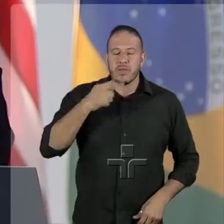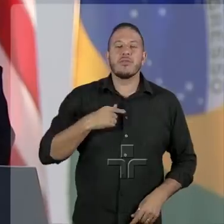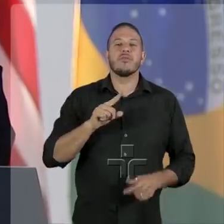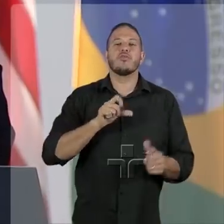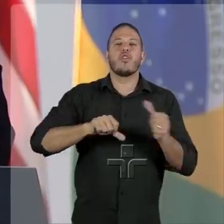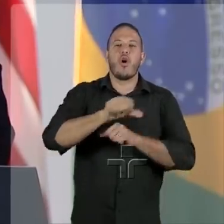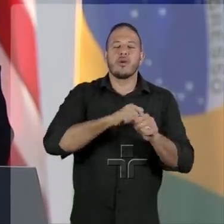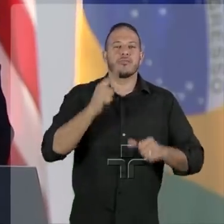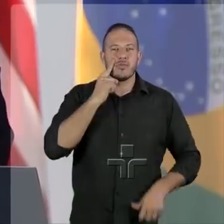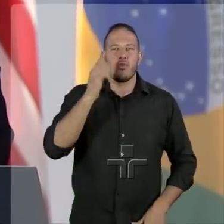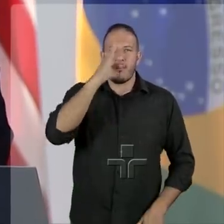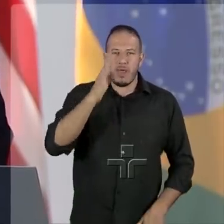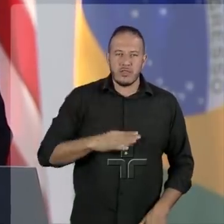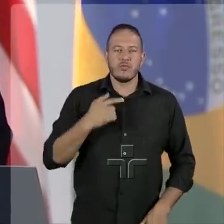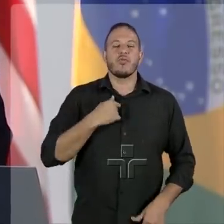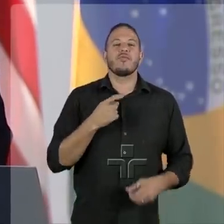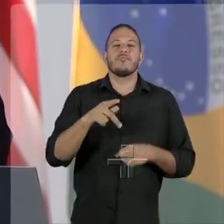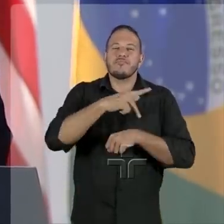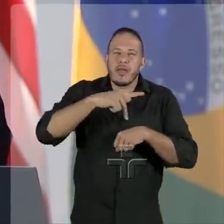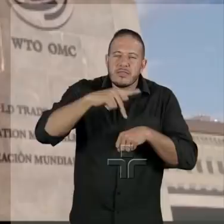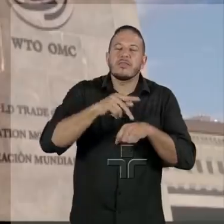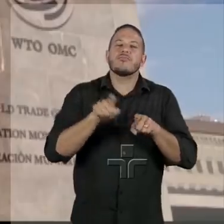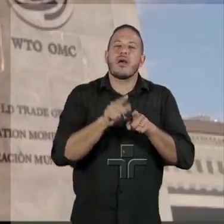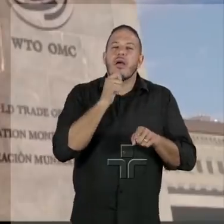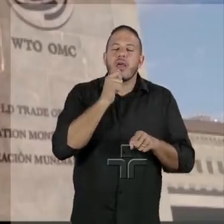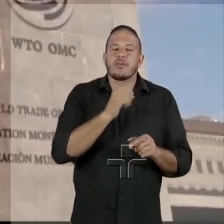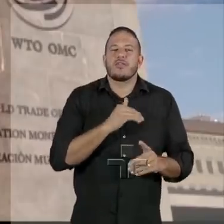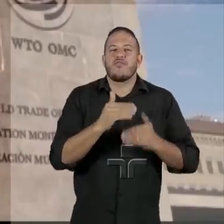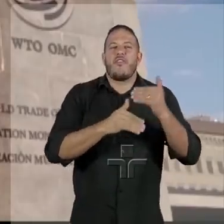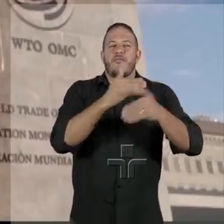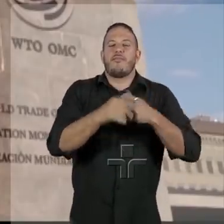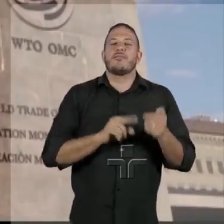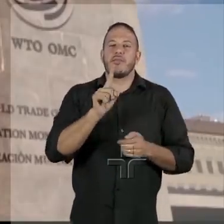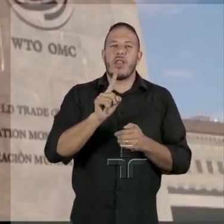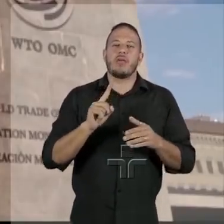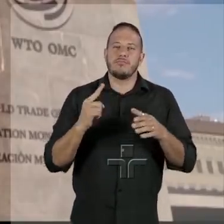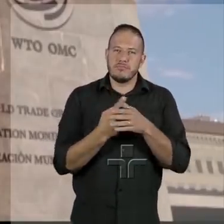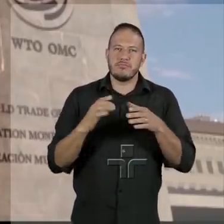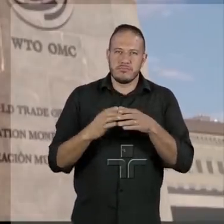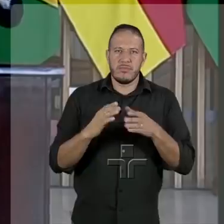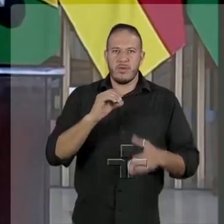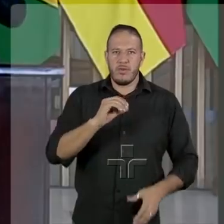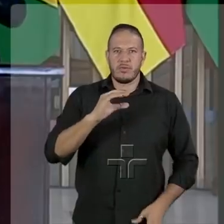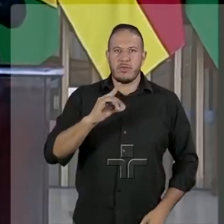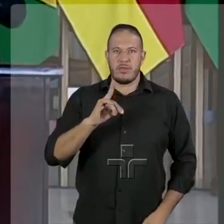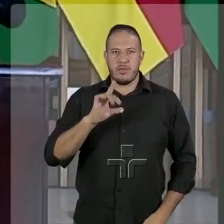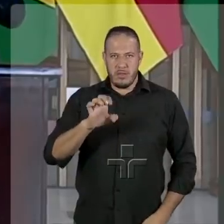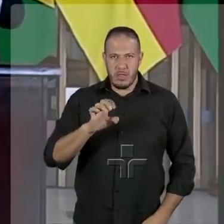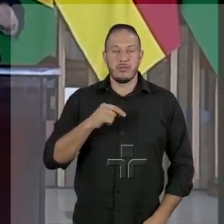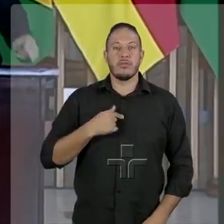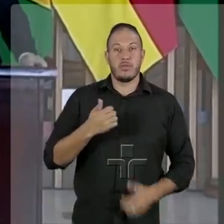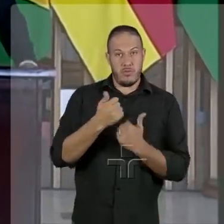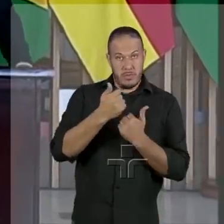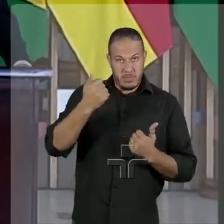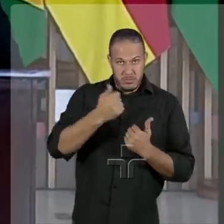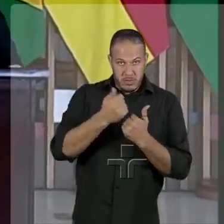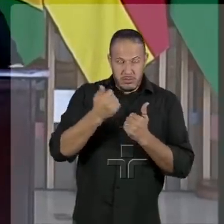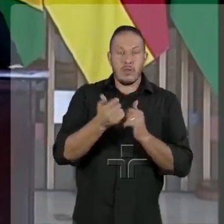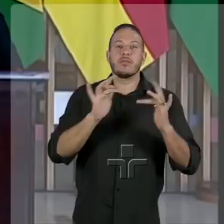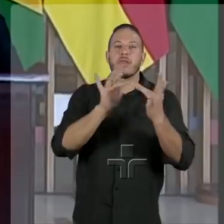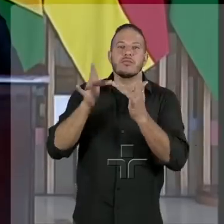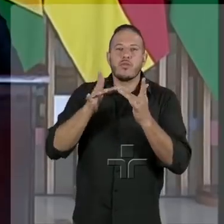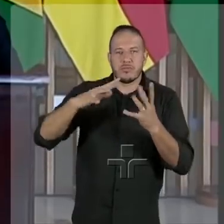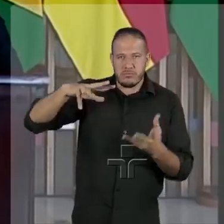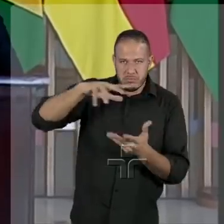Brasil ao status de nação em desenvolvimento na Organização Mundial do Comércio. O ministro das Relações